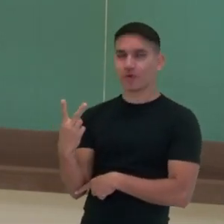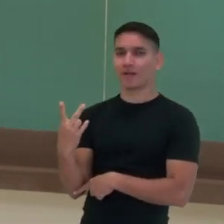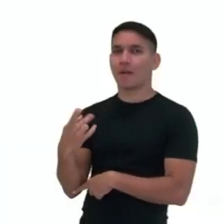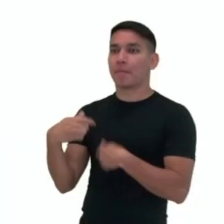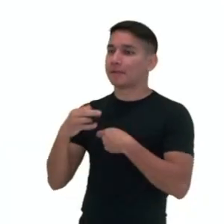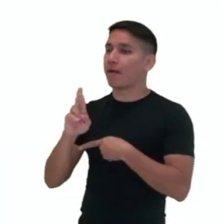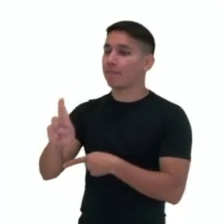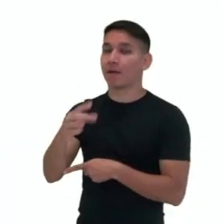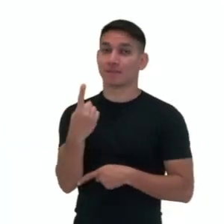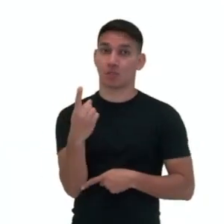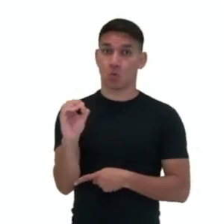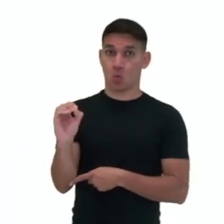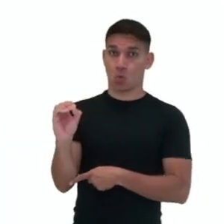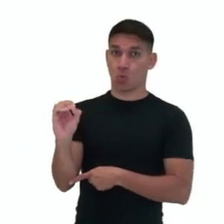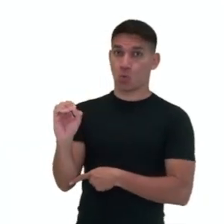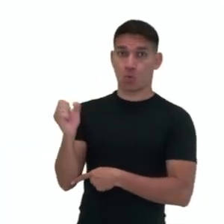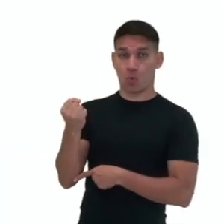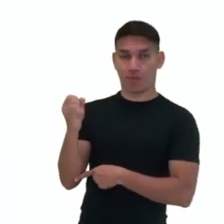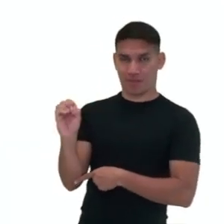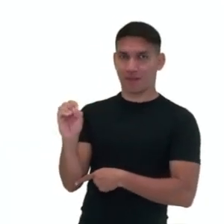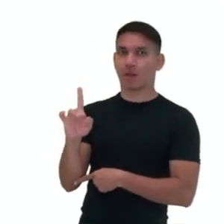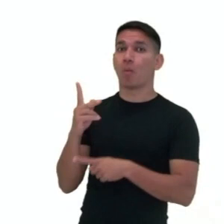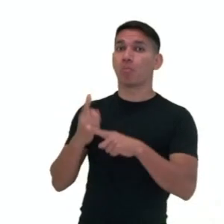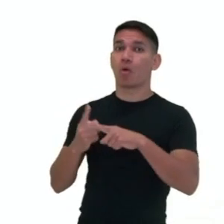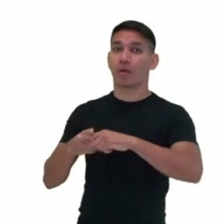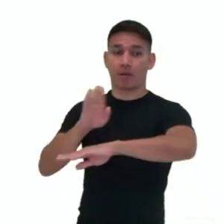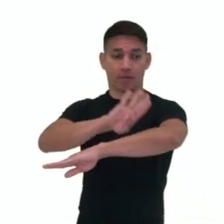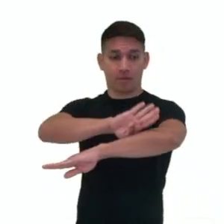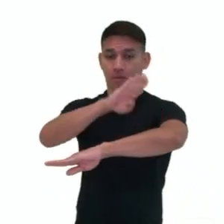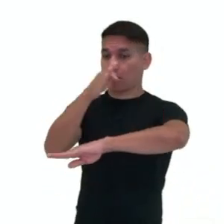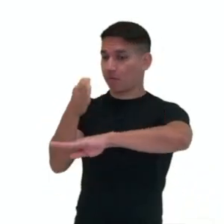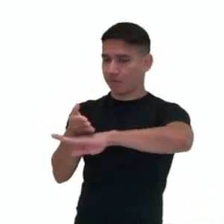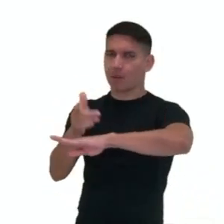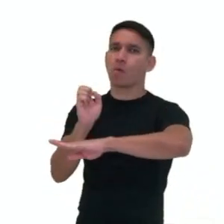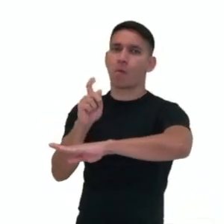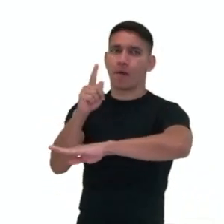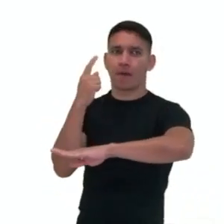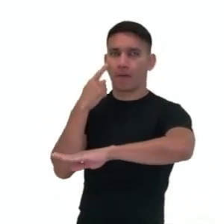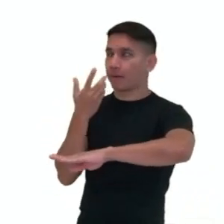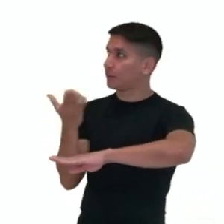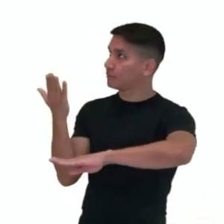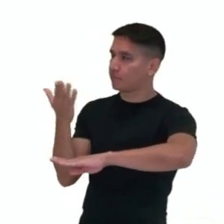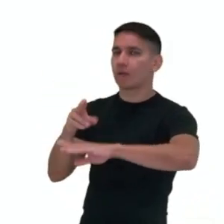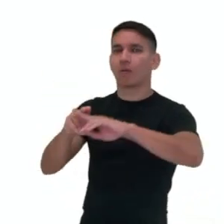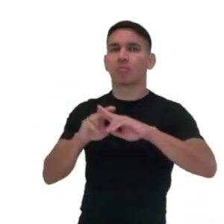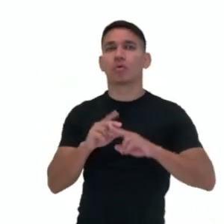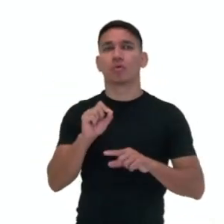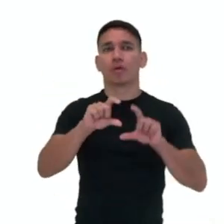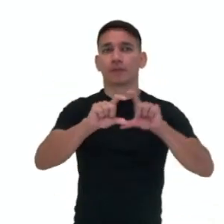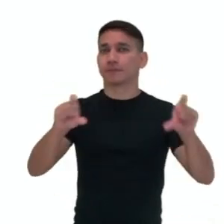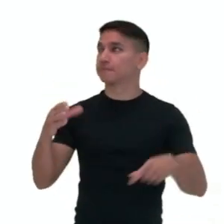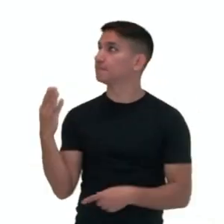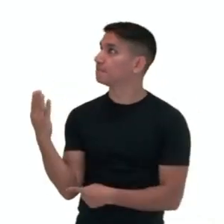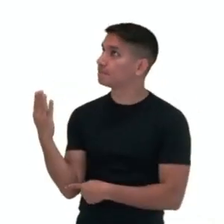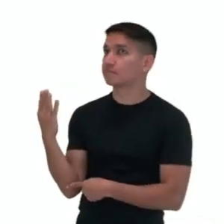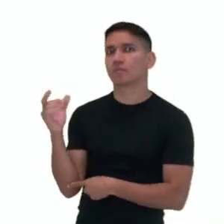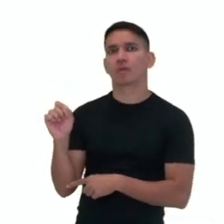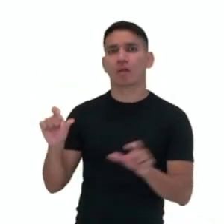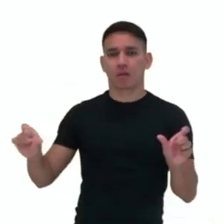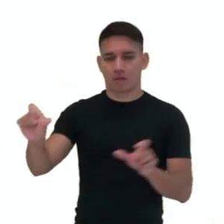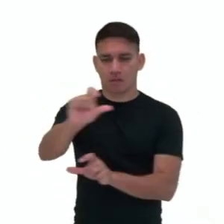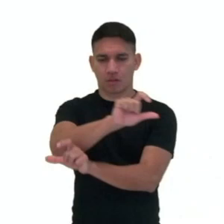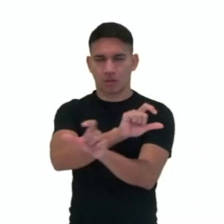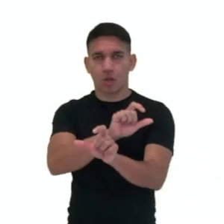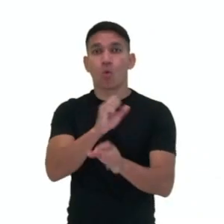essa movimentação de meia volta, né? É meia volta que foi dada aqui, né? Então, y mais 52 é igual a 180. Agora, pensa